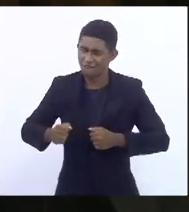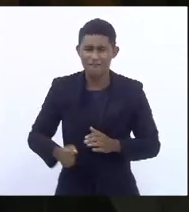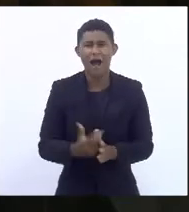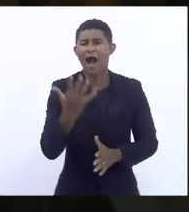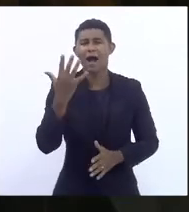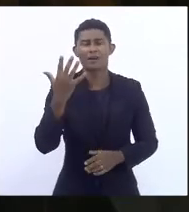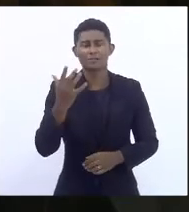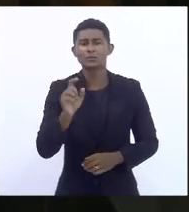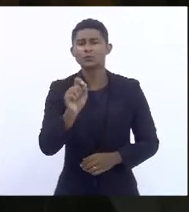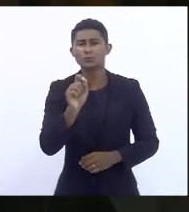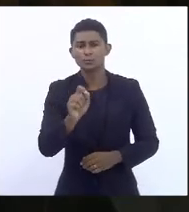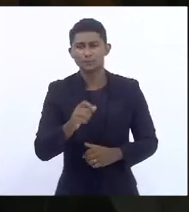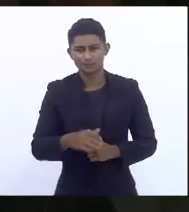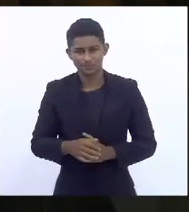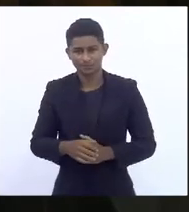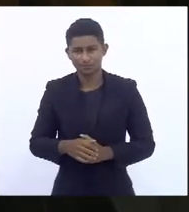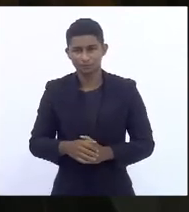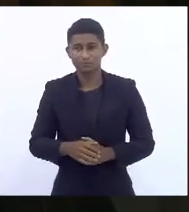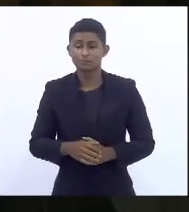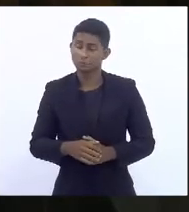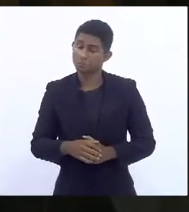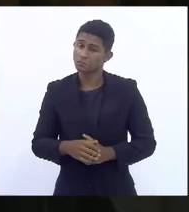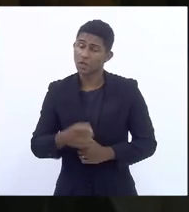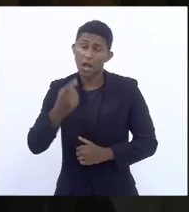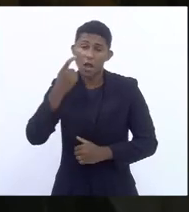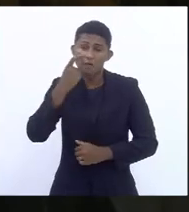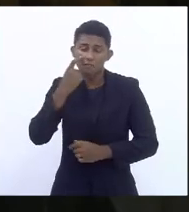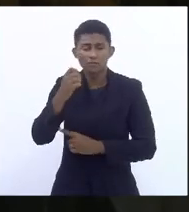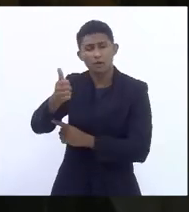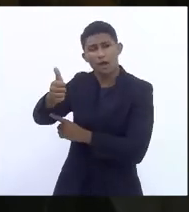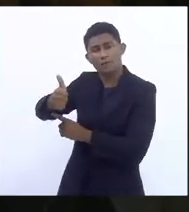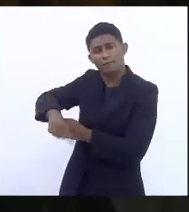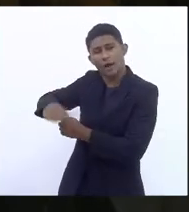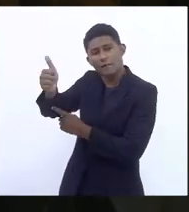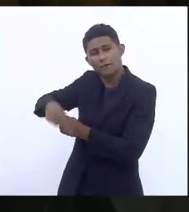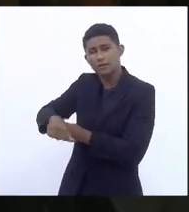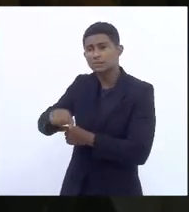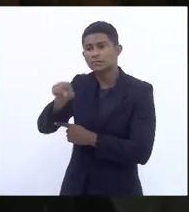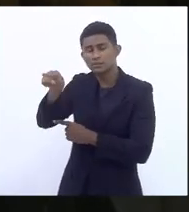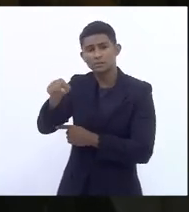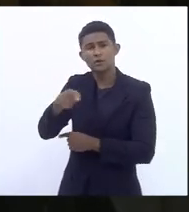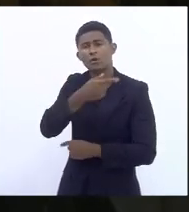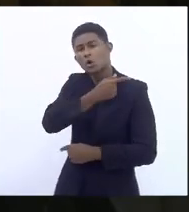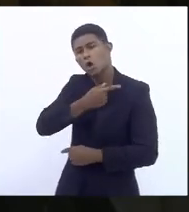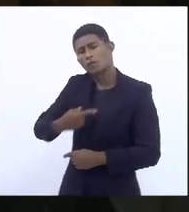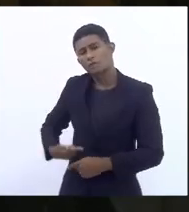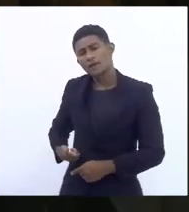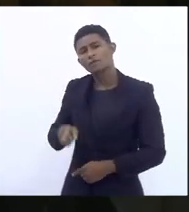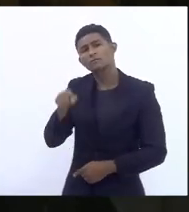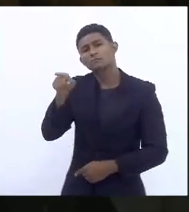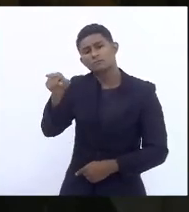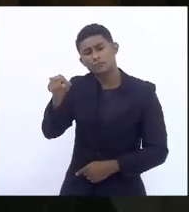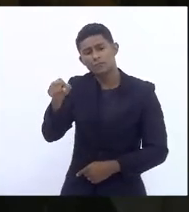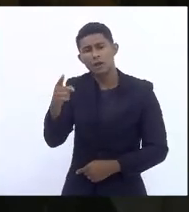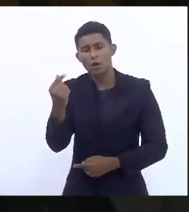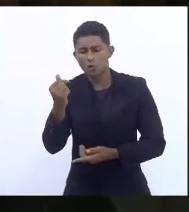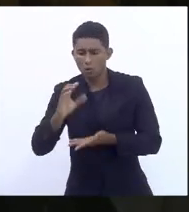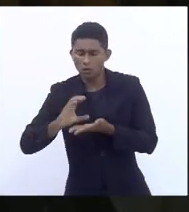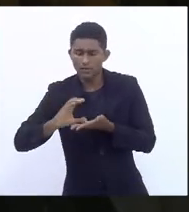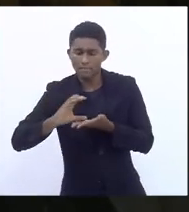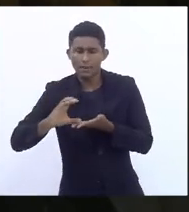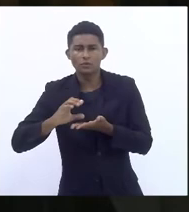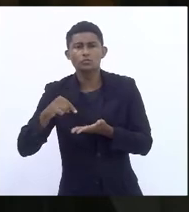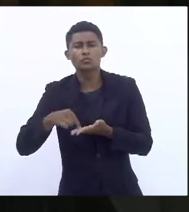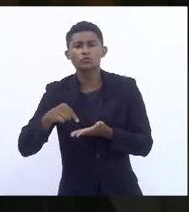a melhor maneira de avaliar o compromisso de um governo é avaliar como ele executa, Lucinho, o orçamento público.